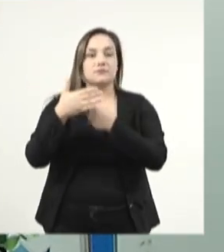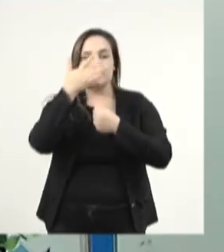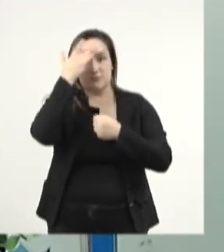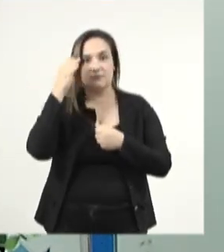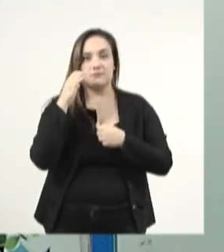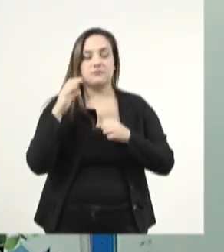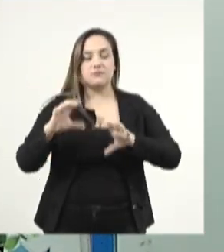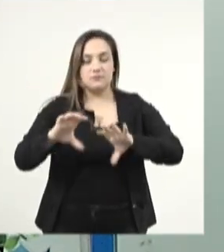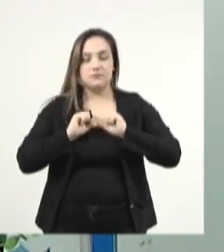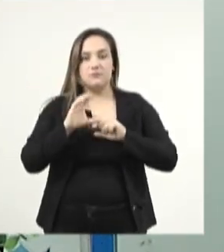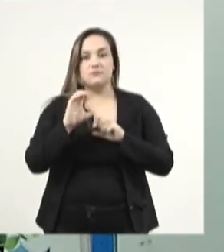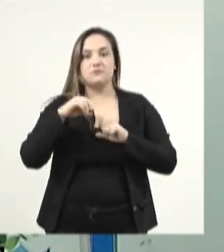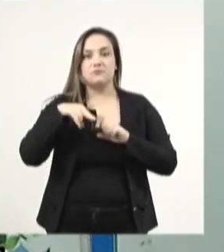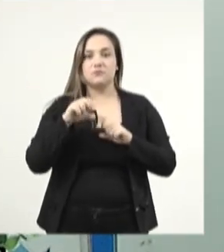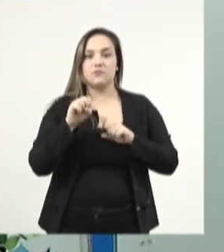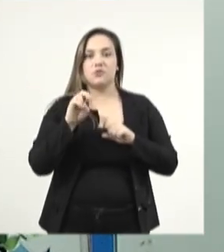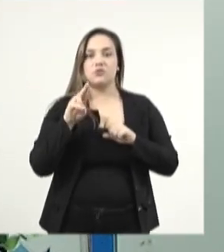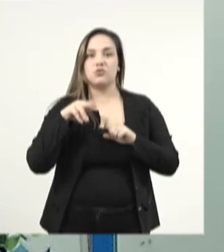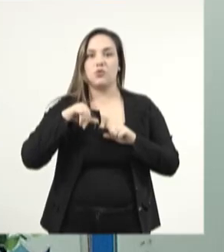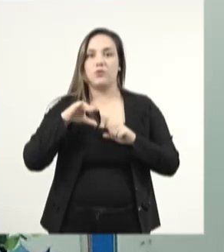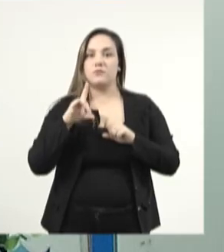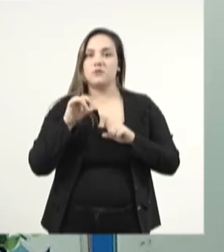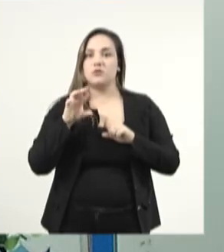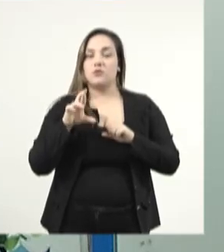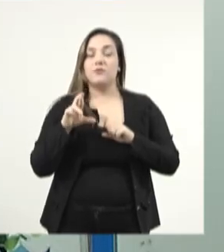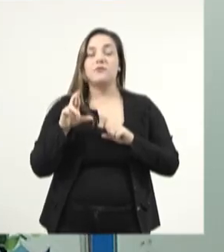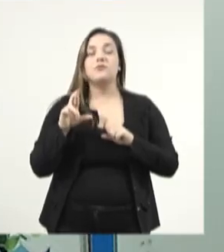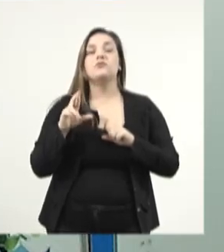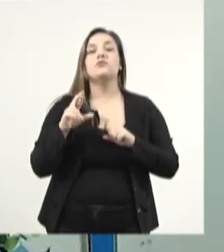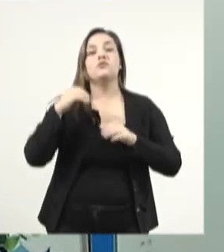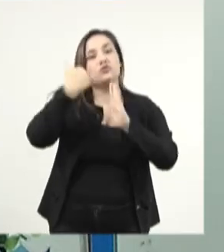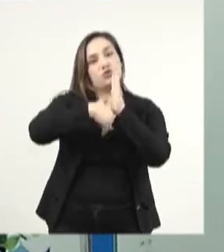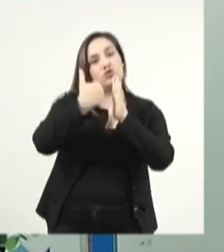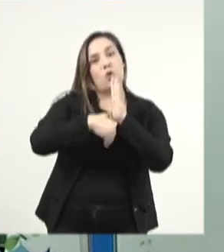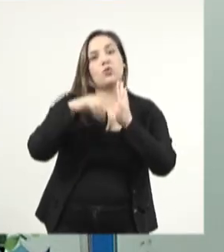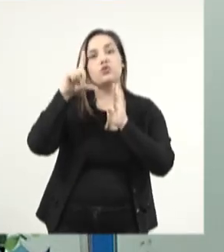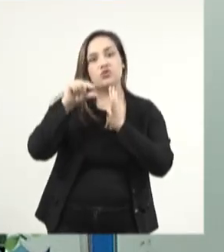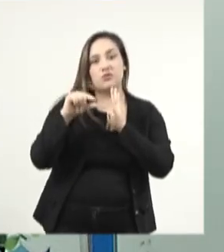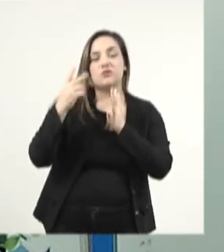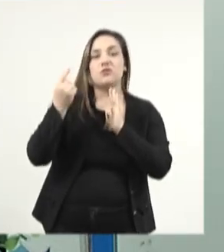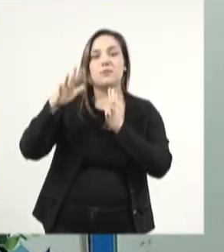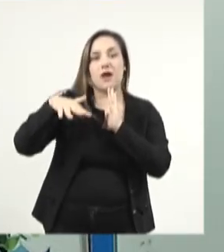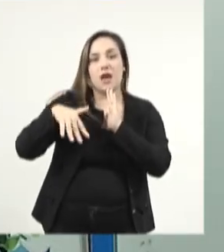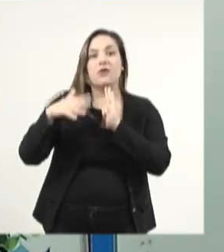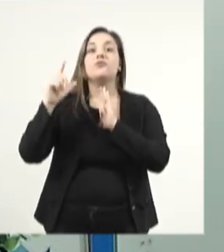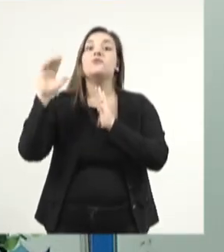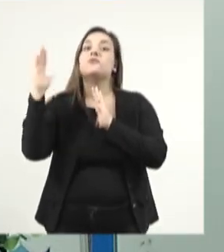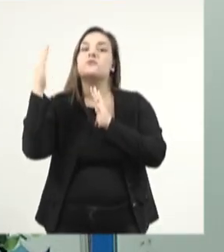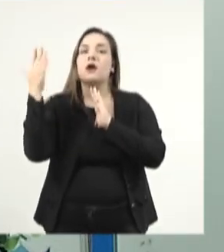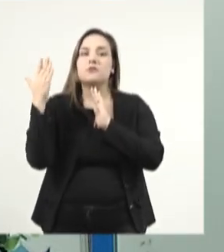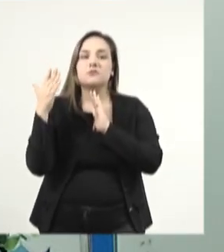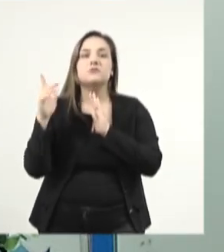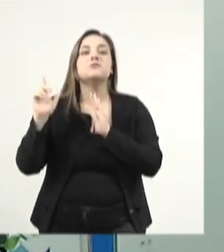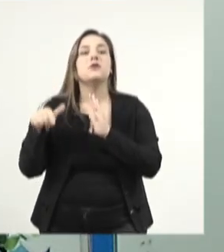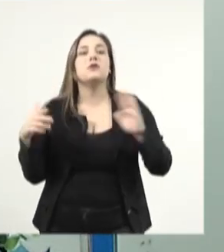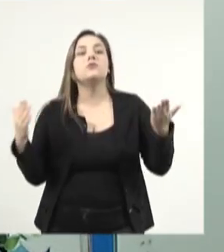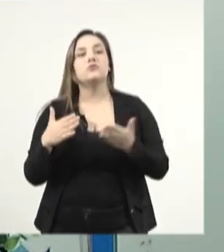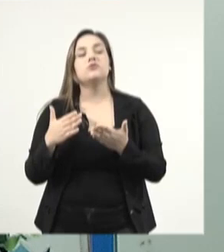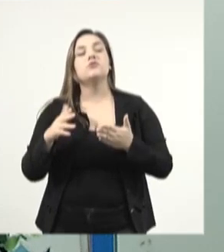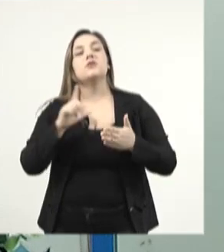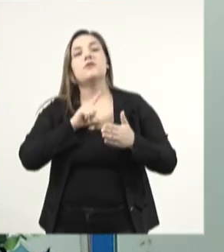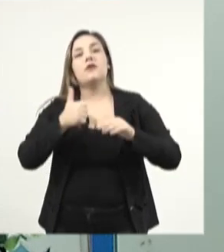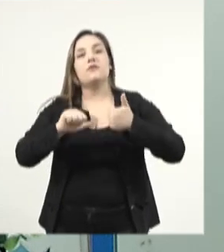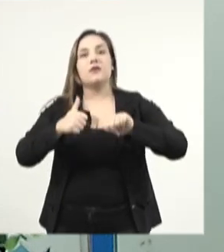falso desconto durante a Black Friday. A matéria entrou, estava tramitando, aguardando a emenda dos deputados e foi relatada hoje, então,